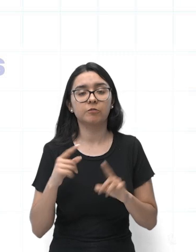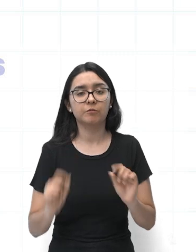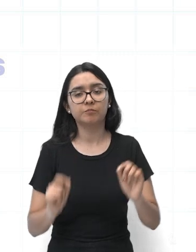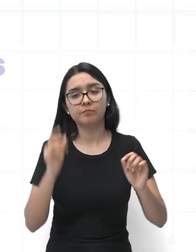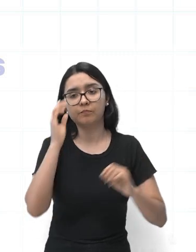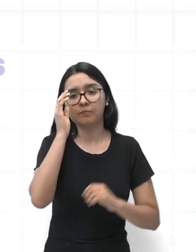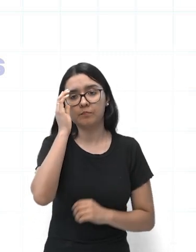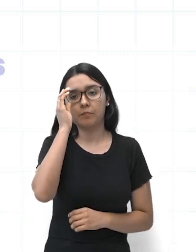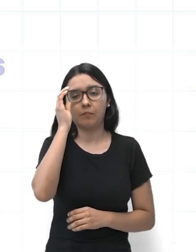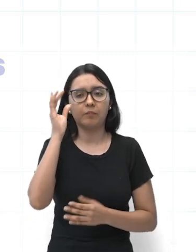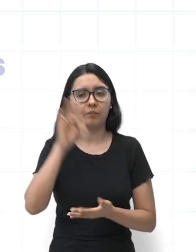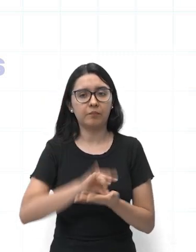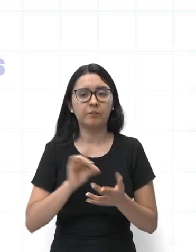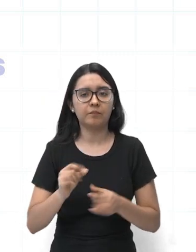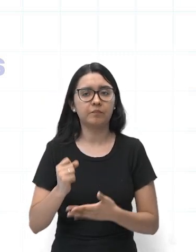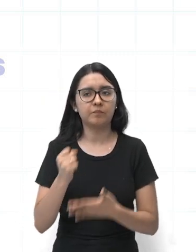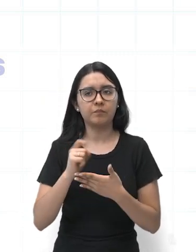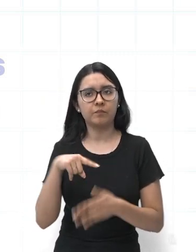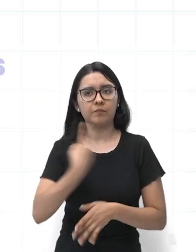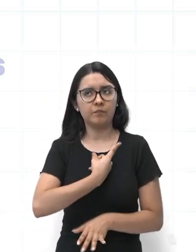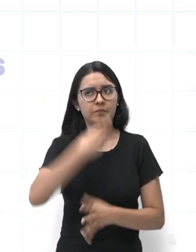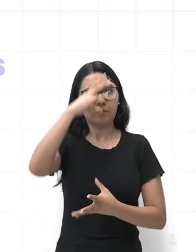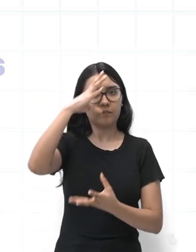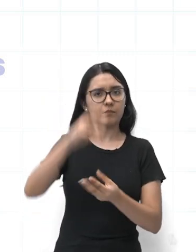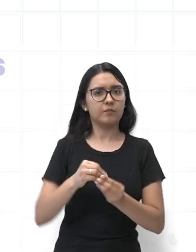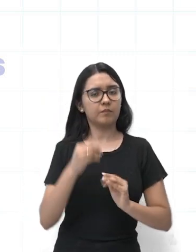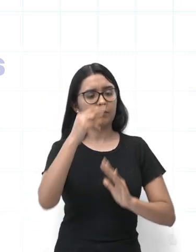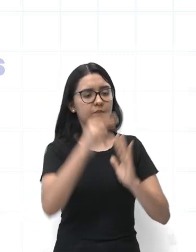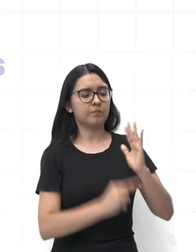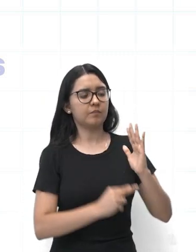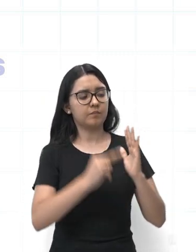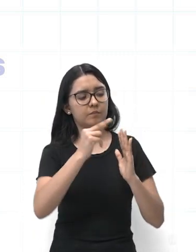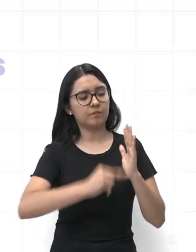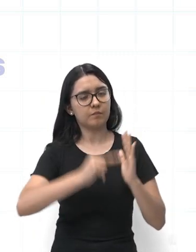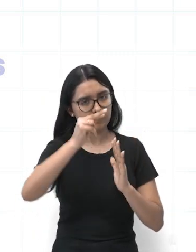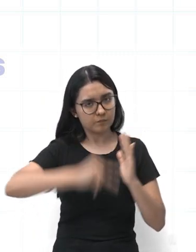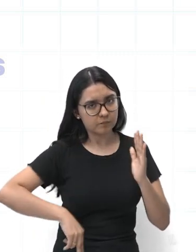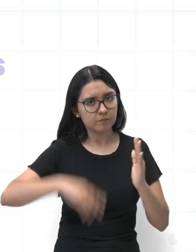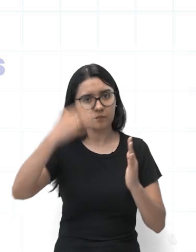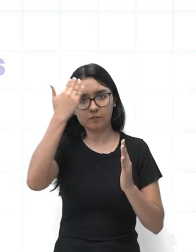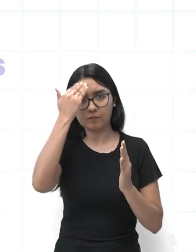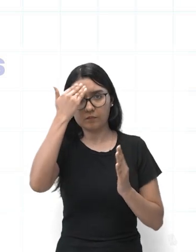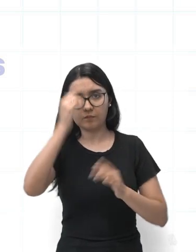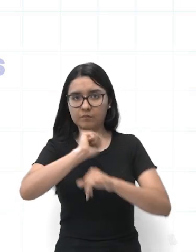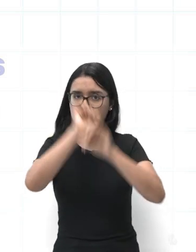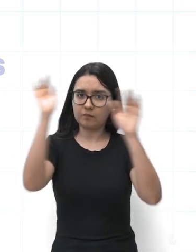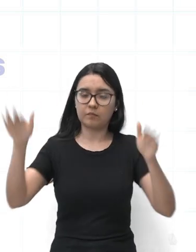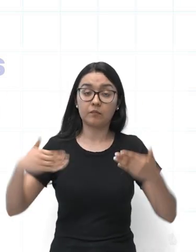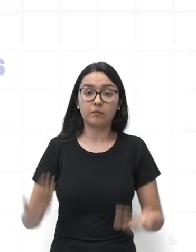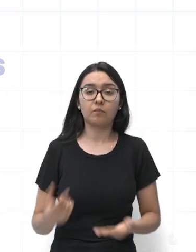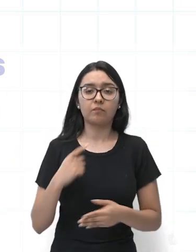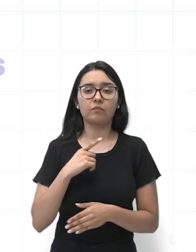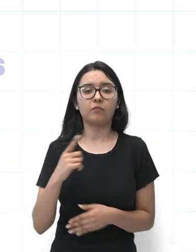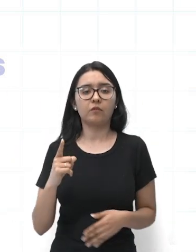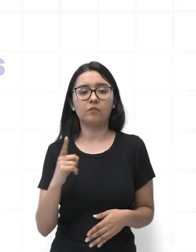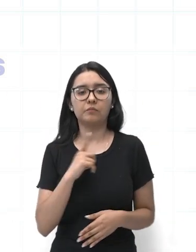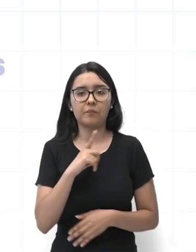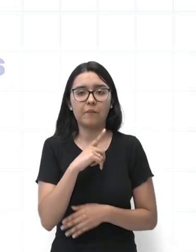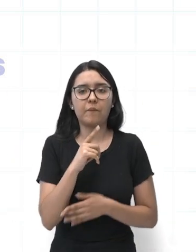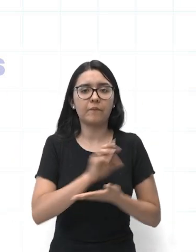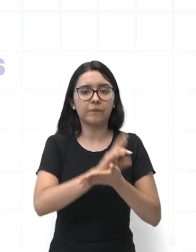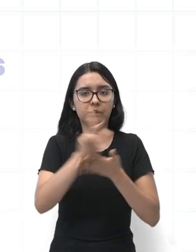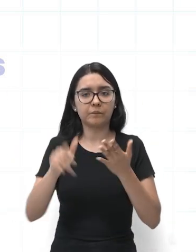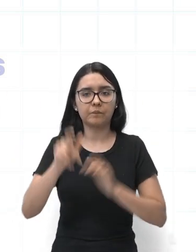elas realmente nos ajudam a entender boa parte do texto, tá bom? E aí que eu tenho uma grande quantidade